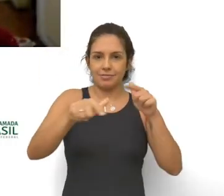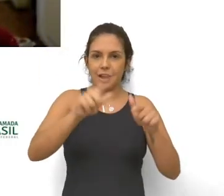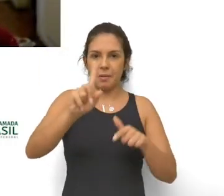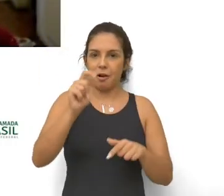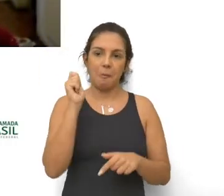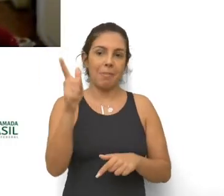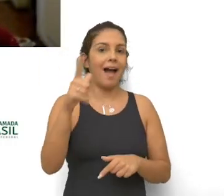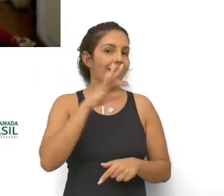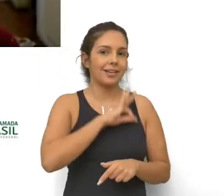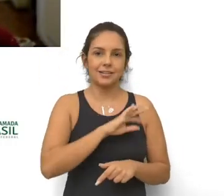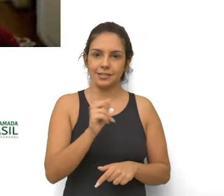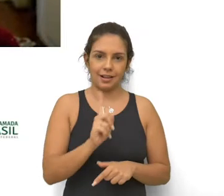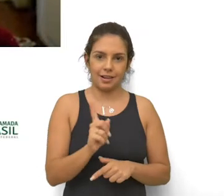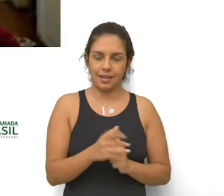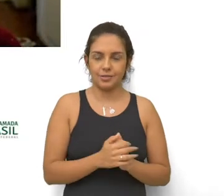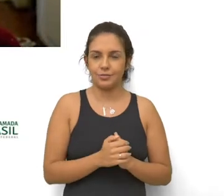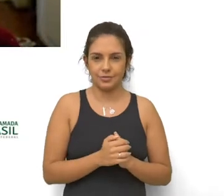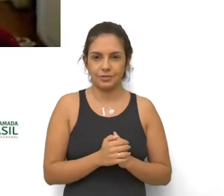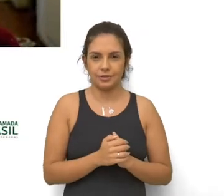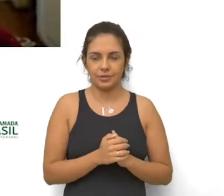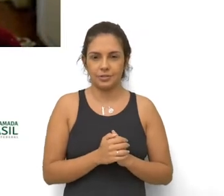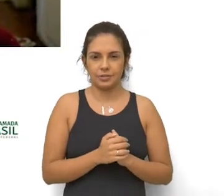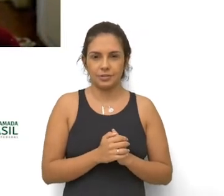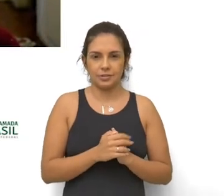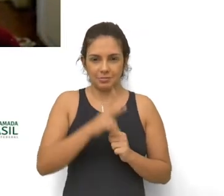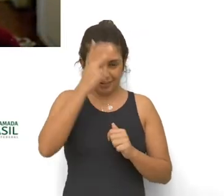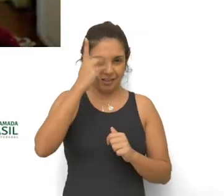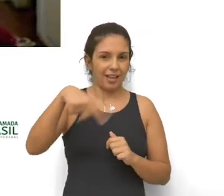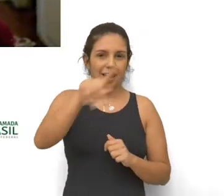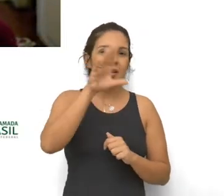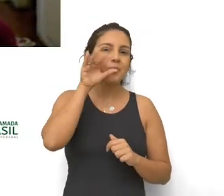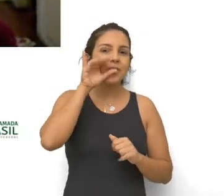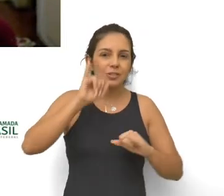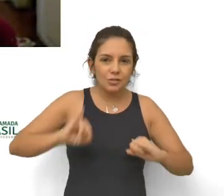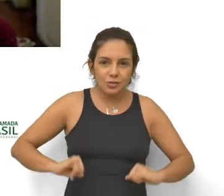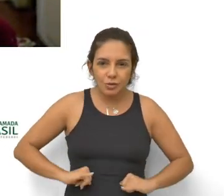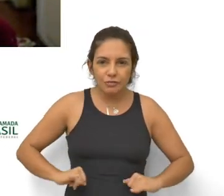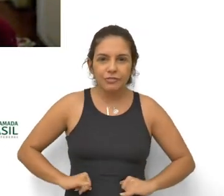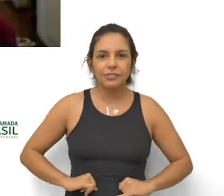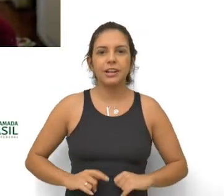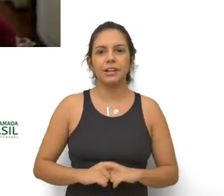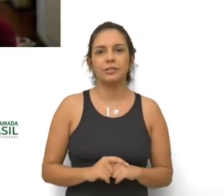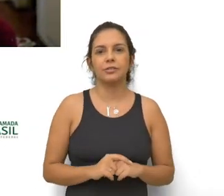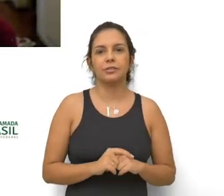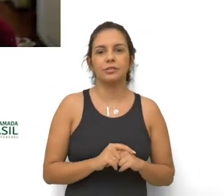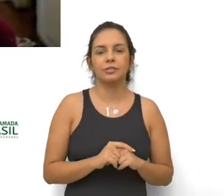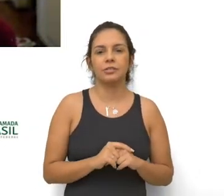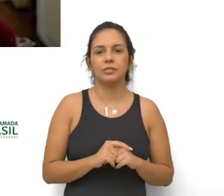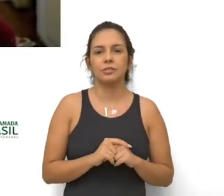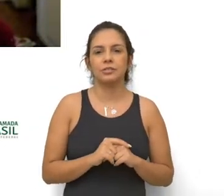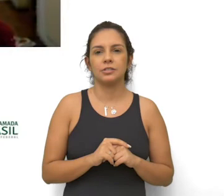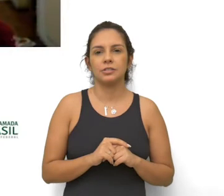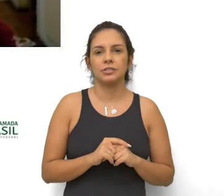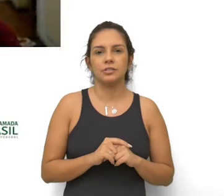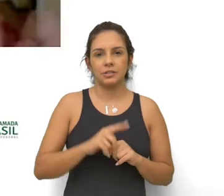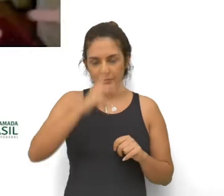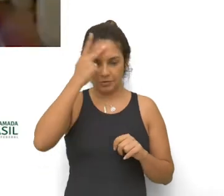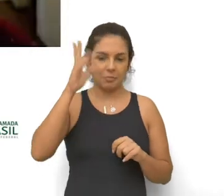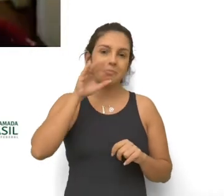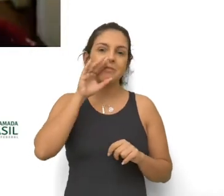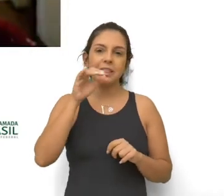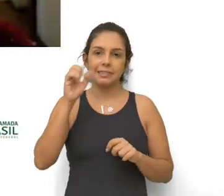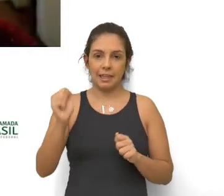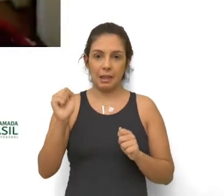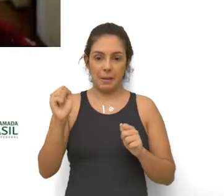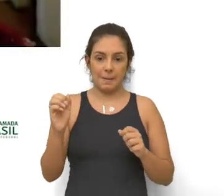pandemia, né? E deve ter gente que fez o contrário, que capturou a empregada dentro da casa, se ela quer continuar recebendo, ela tem que